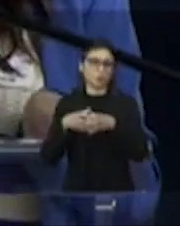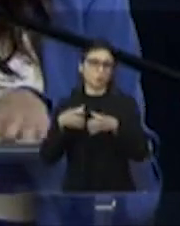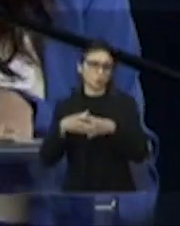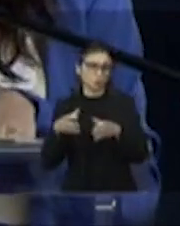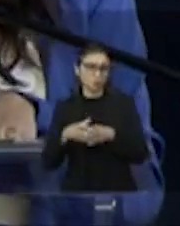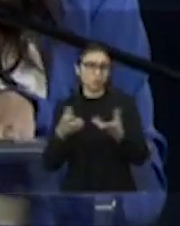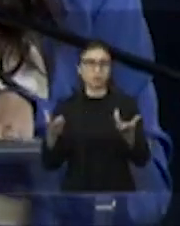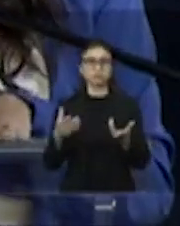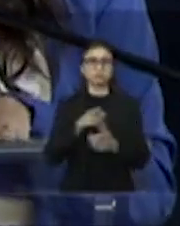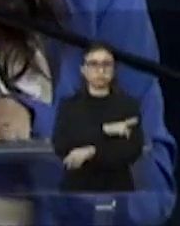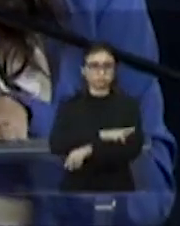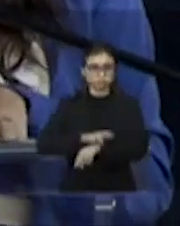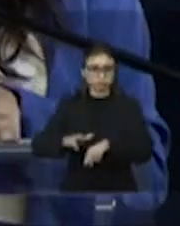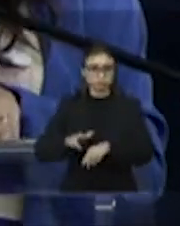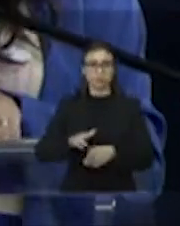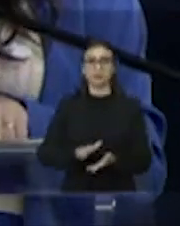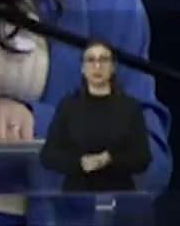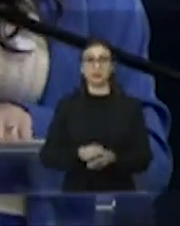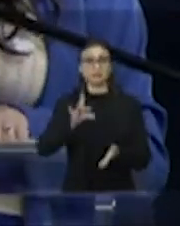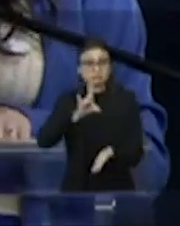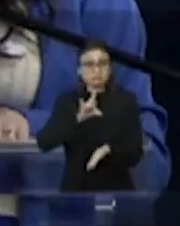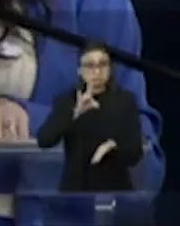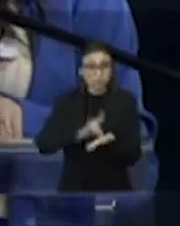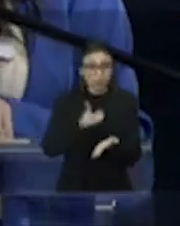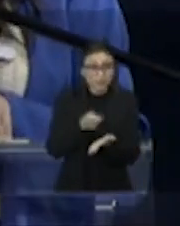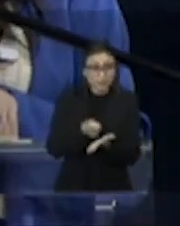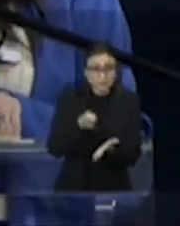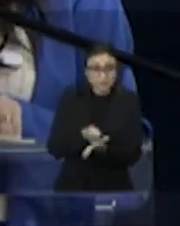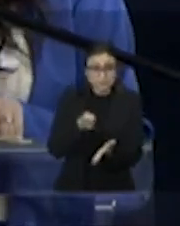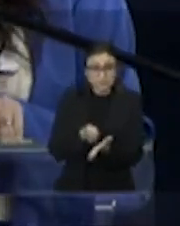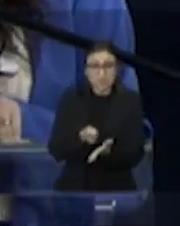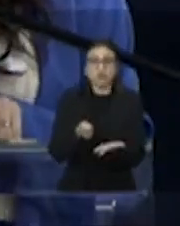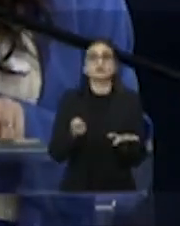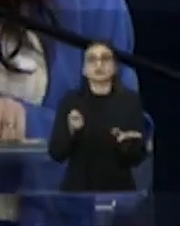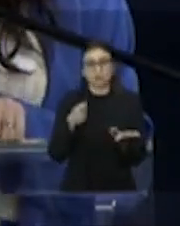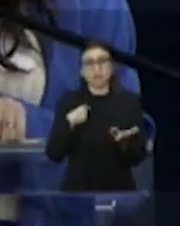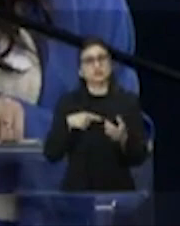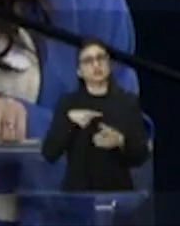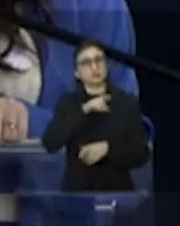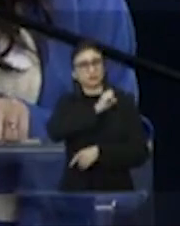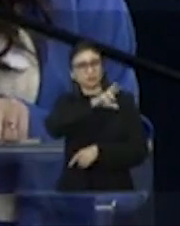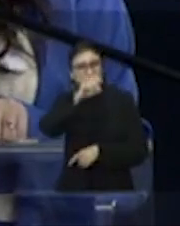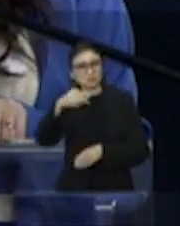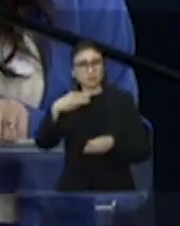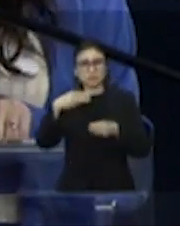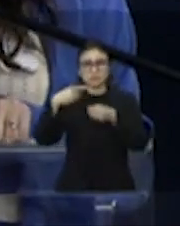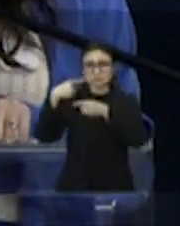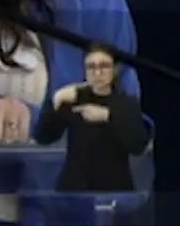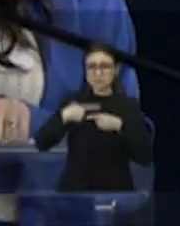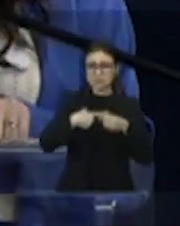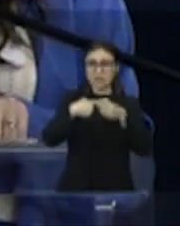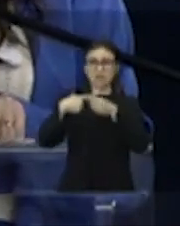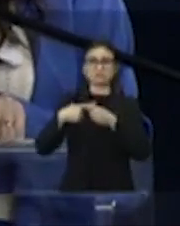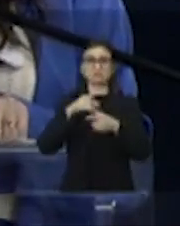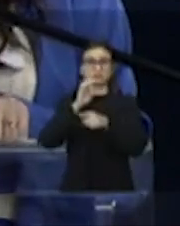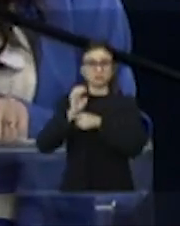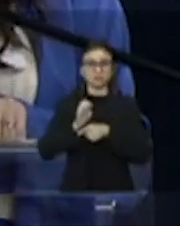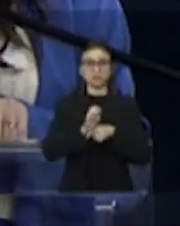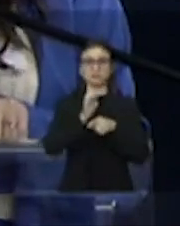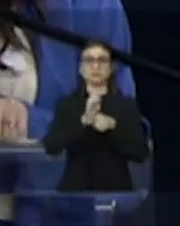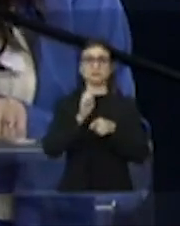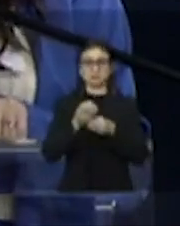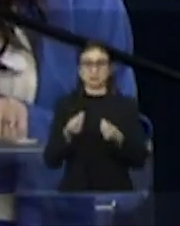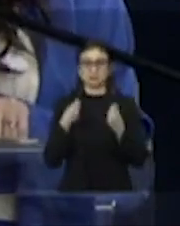orientação sexual, efetivação da obrigatoriedade já prevista em diversos estados e municípios de estabelecimentos comerciais